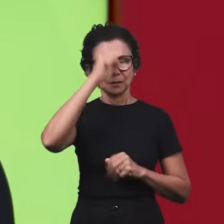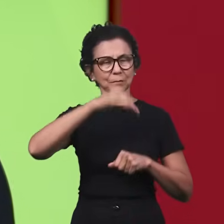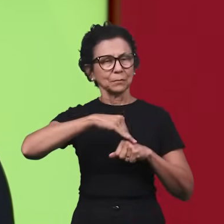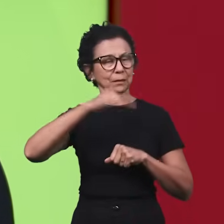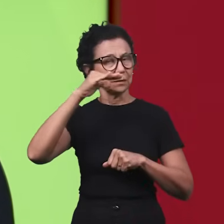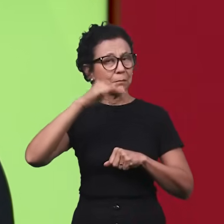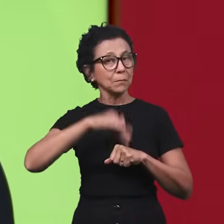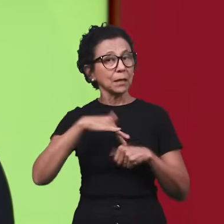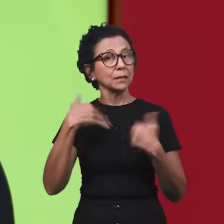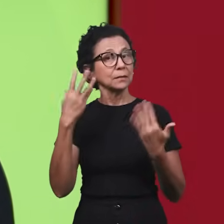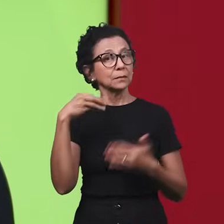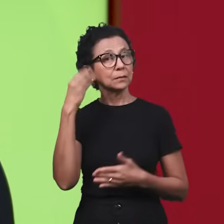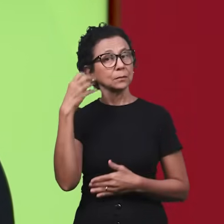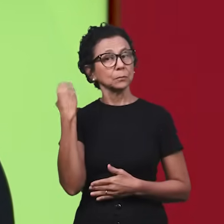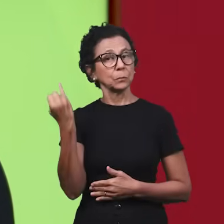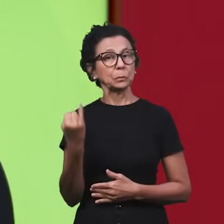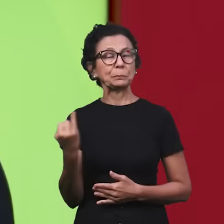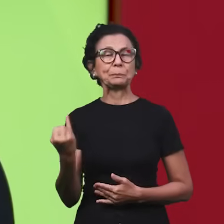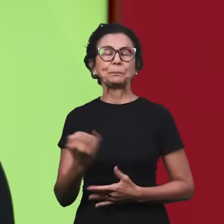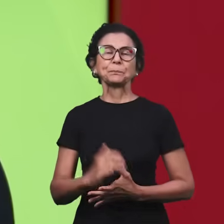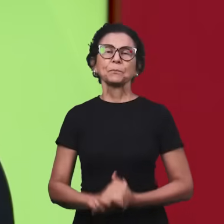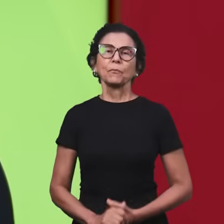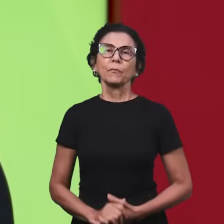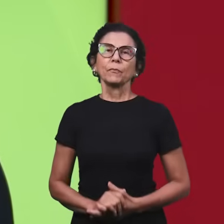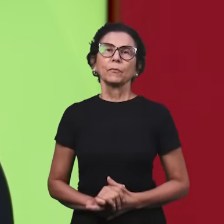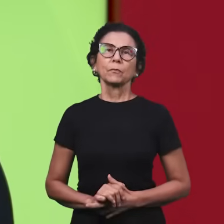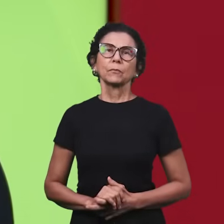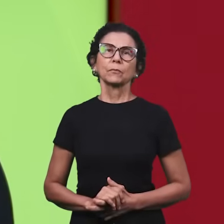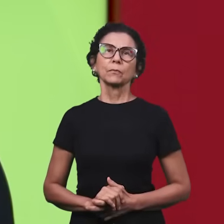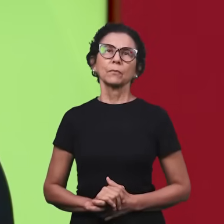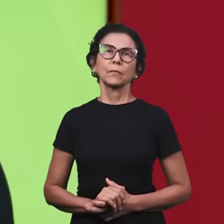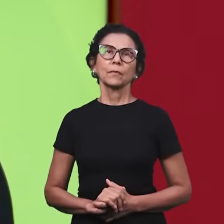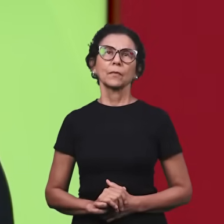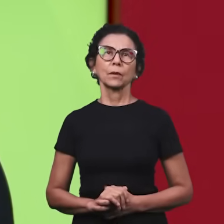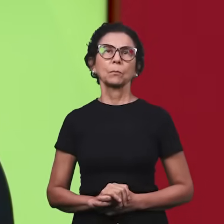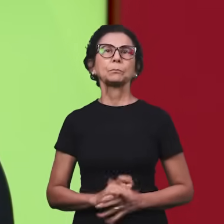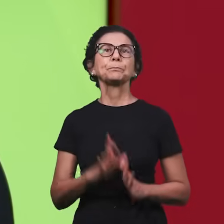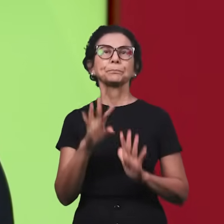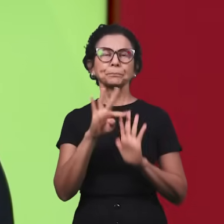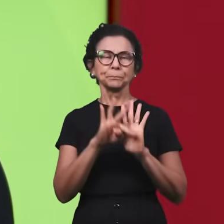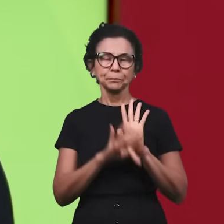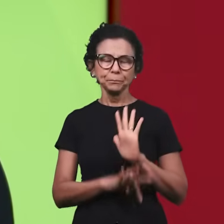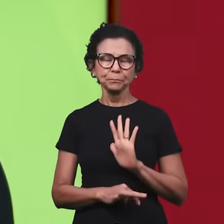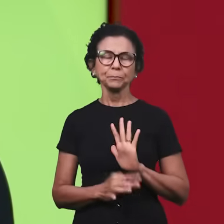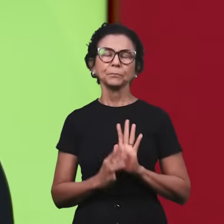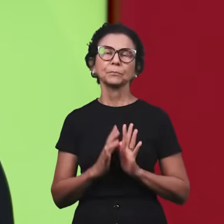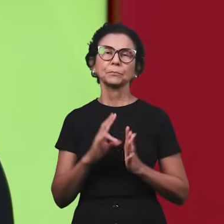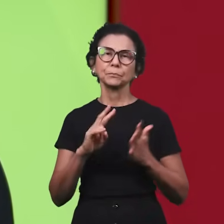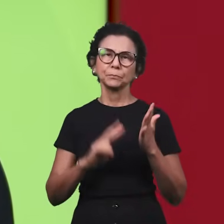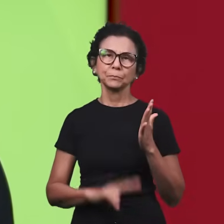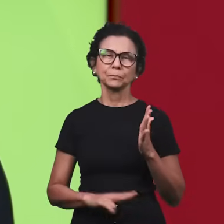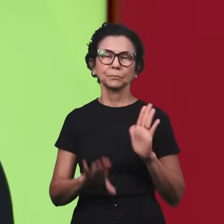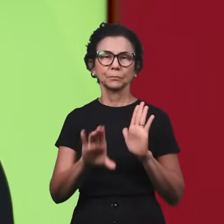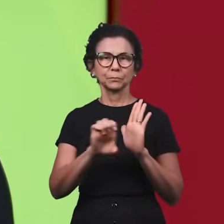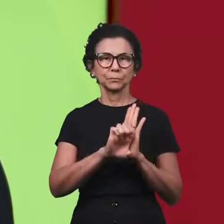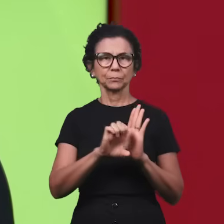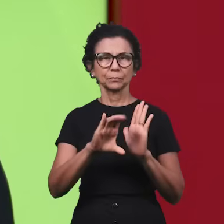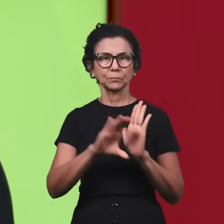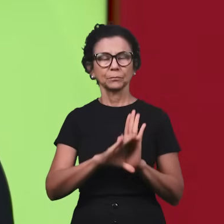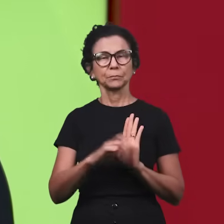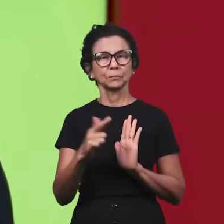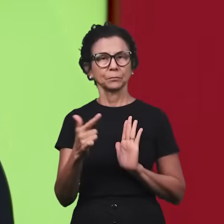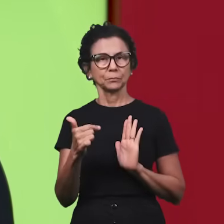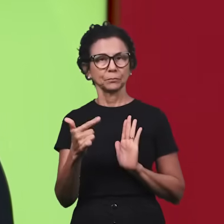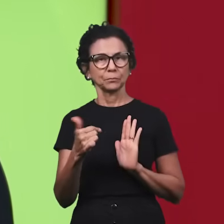sobre essa experiência tão importante. E nós temos agora um texto que nos acompanha, que se encontra